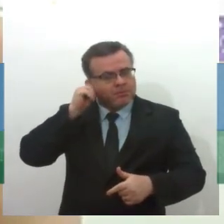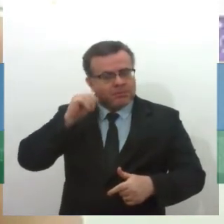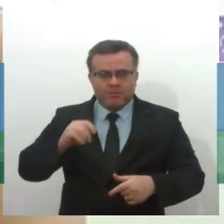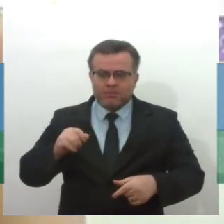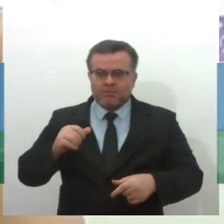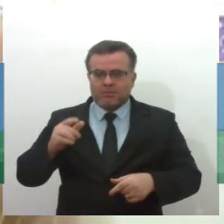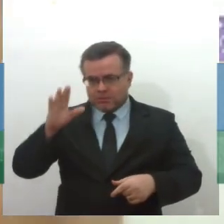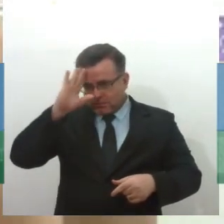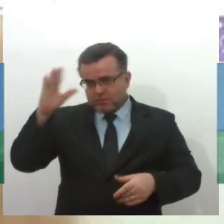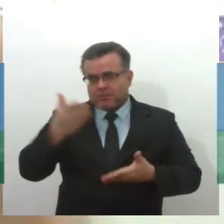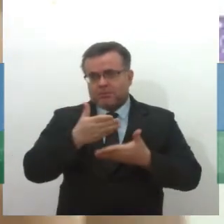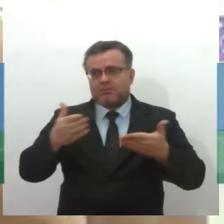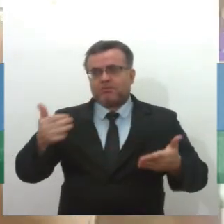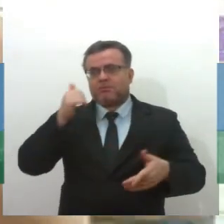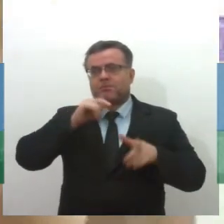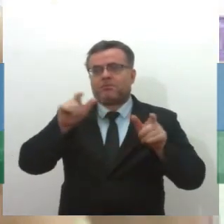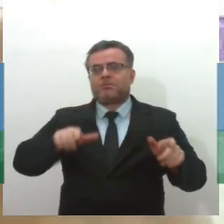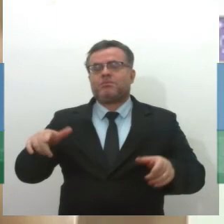mulher,